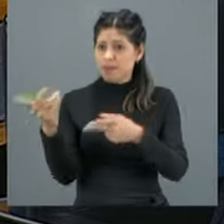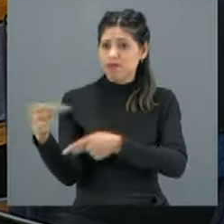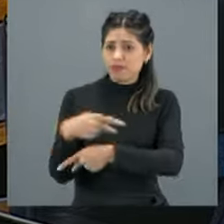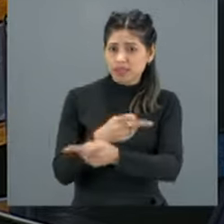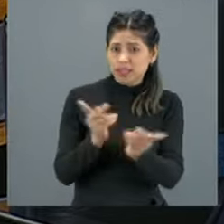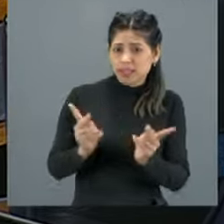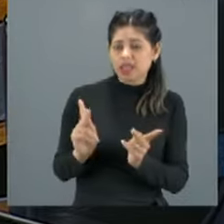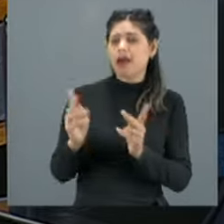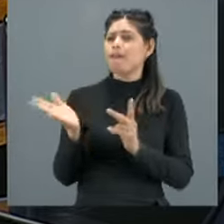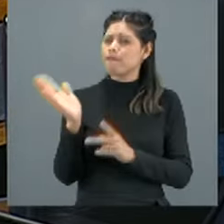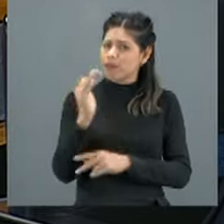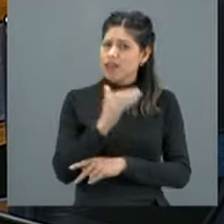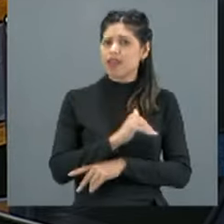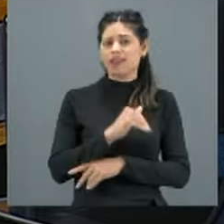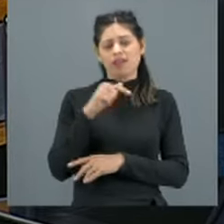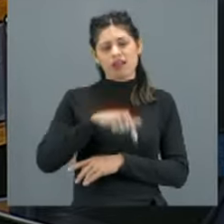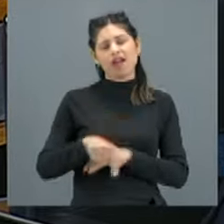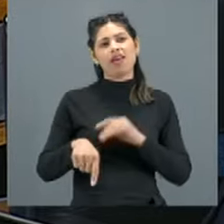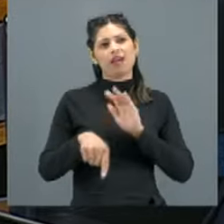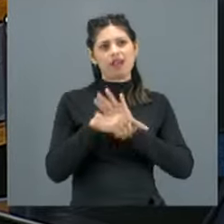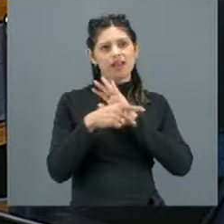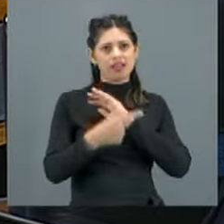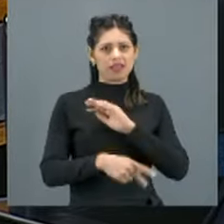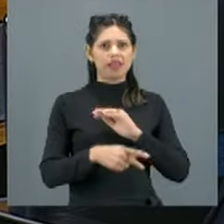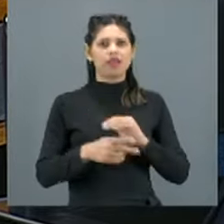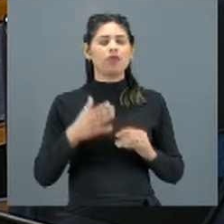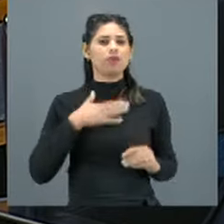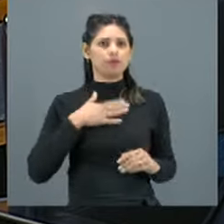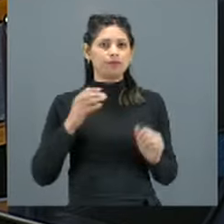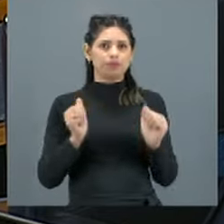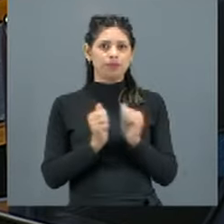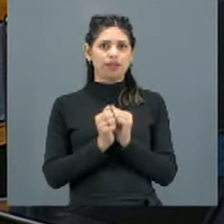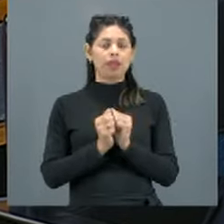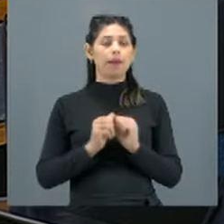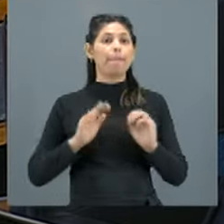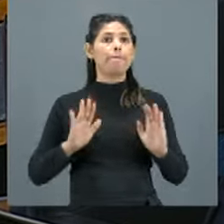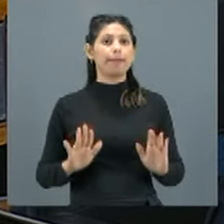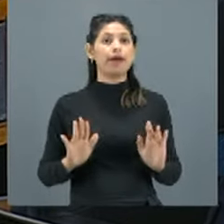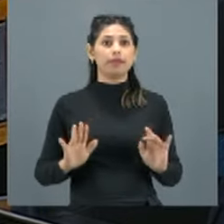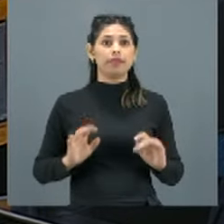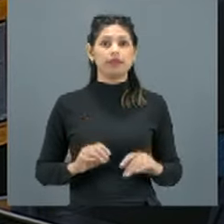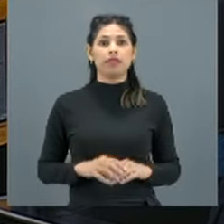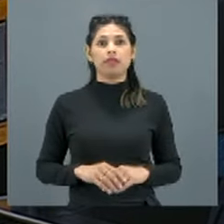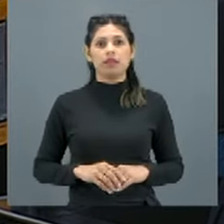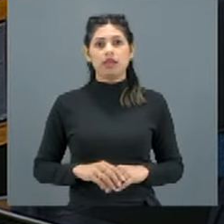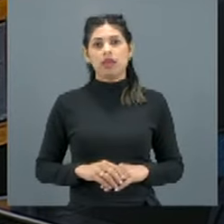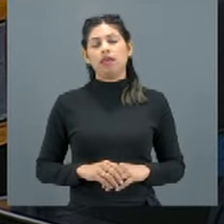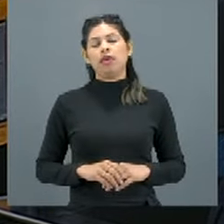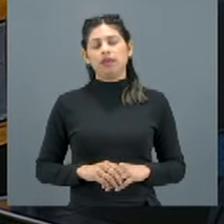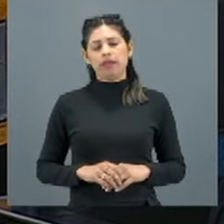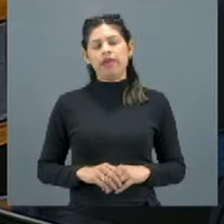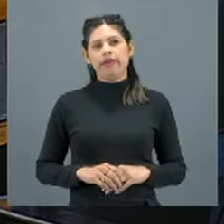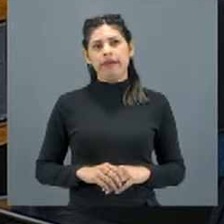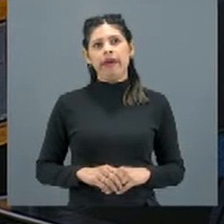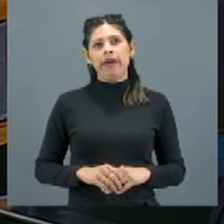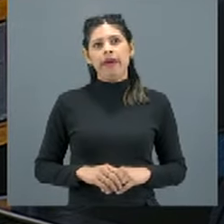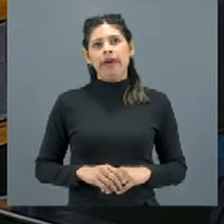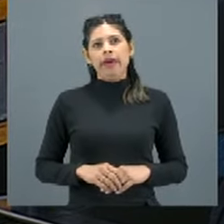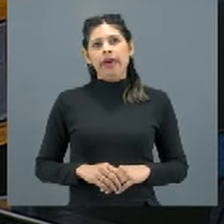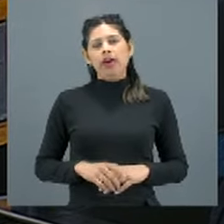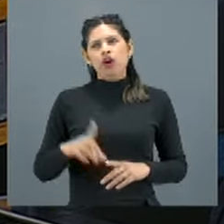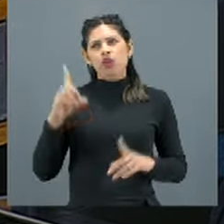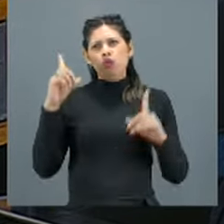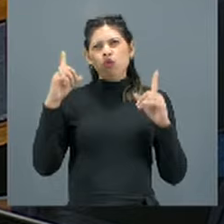vem fazer suas compras aqui comigo. Mas, Cacique Arnaldo, eu tenho algumas dúvidas e eu gostaria que o senhor esclarecesse